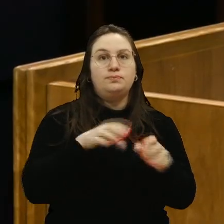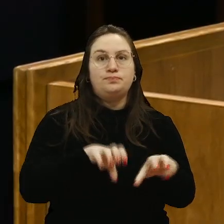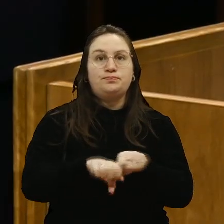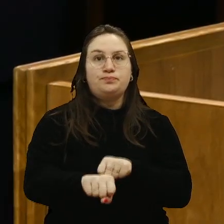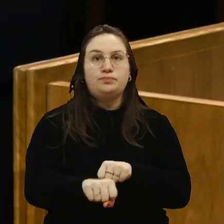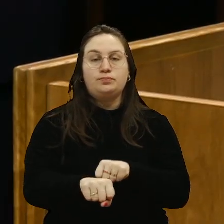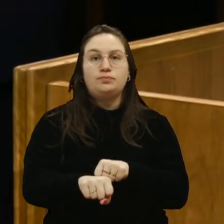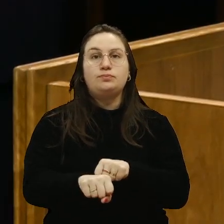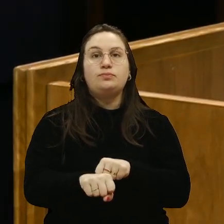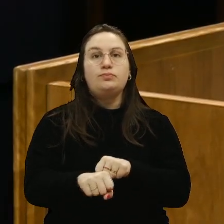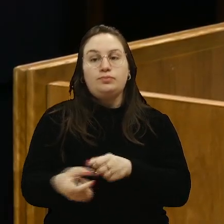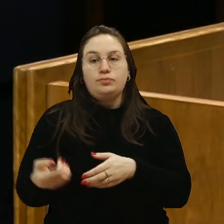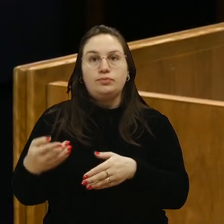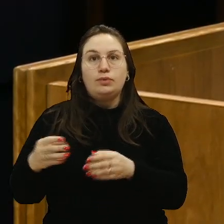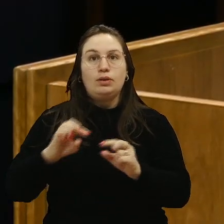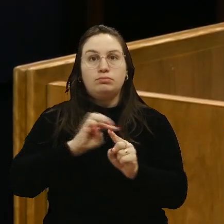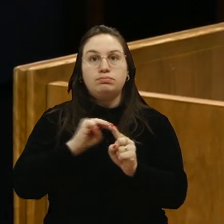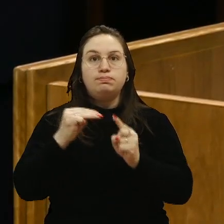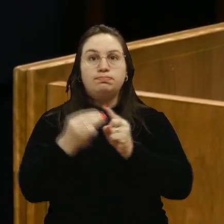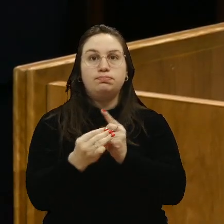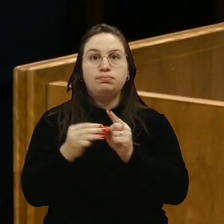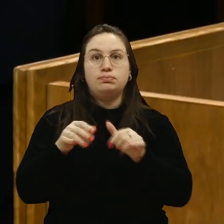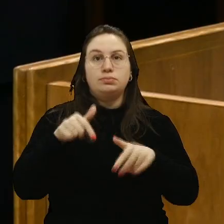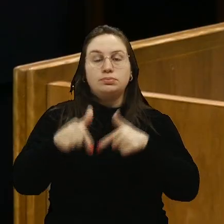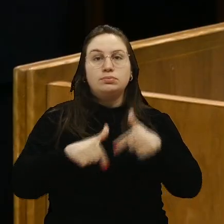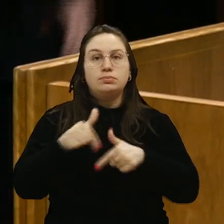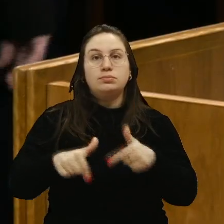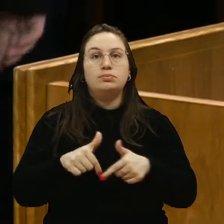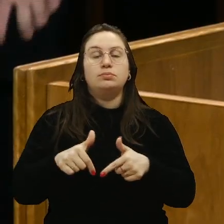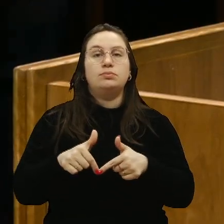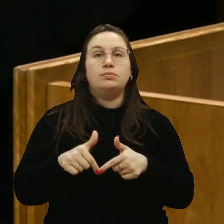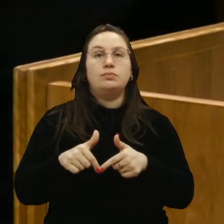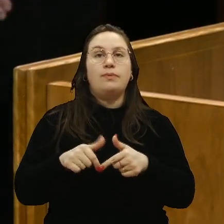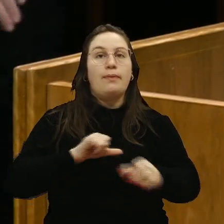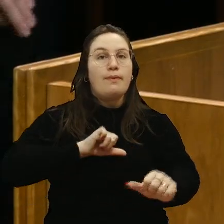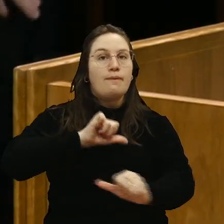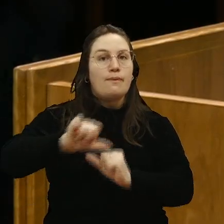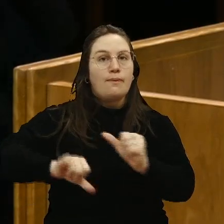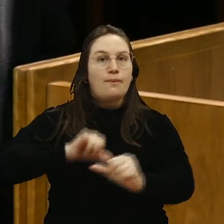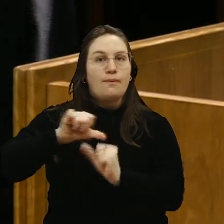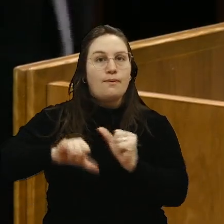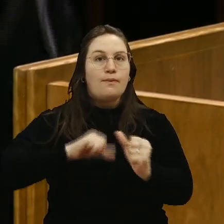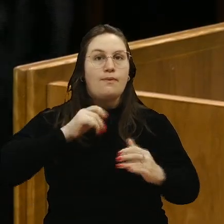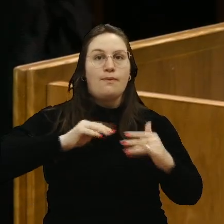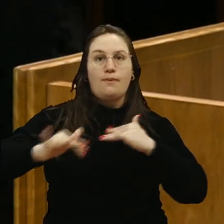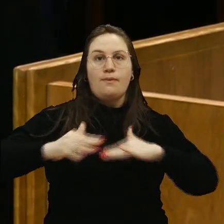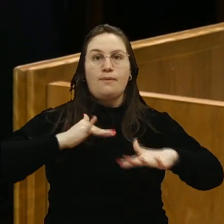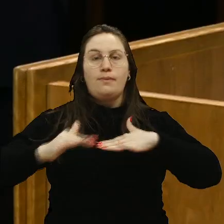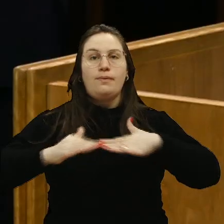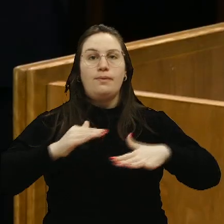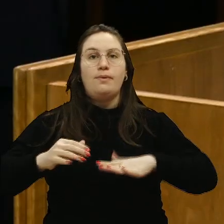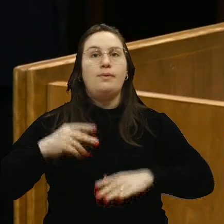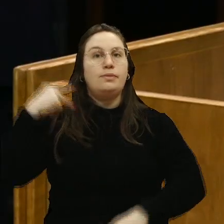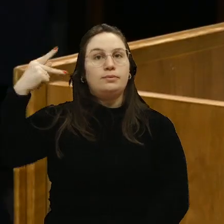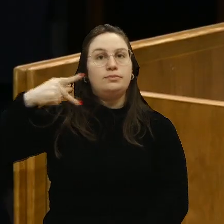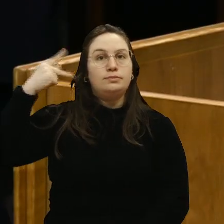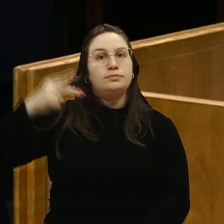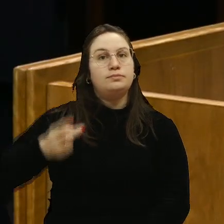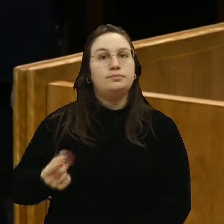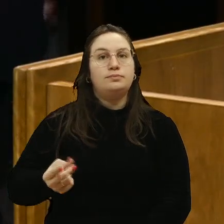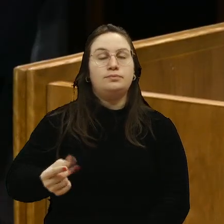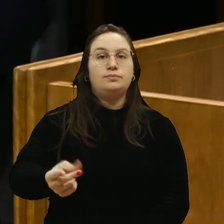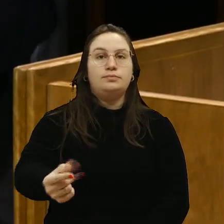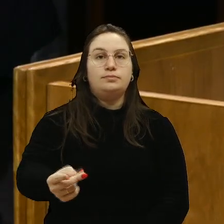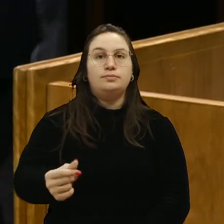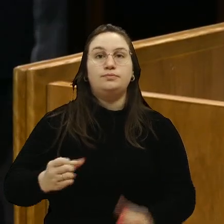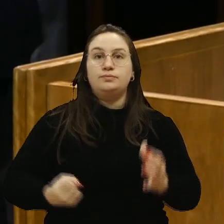e a inserção no mercado de trabalho. Ao transformar esta mobilização em política permanente por meio